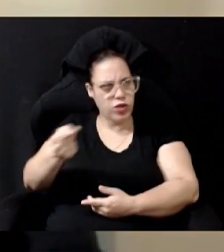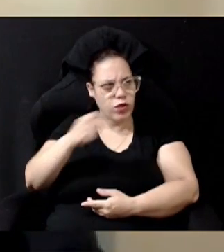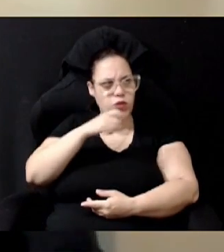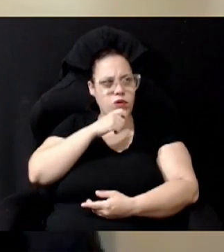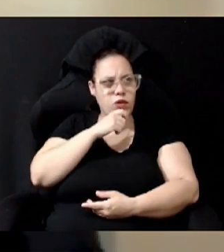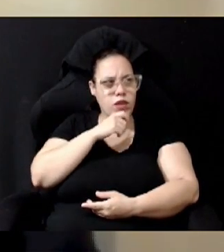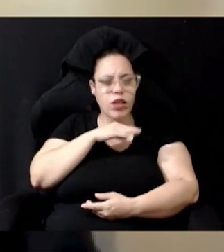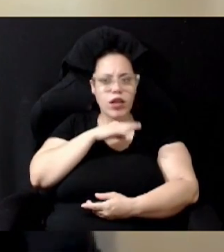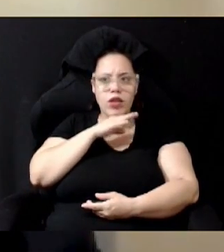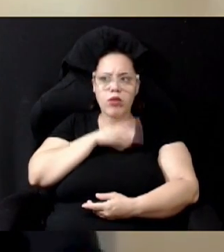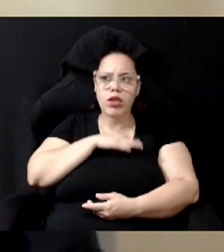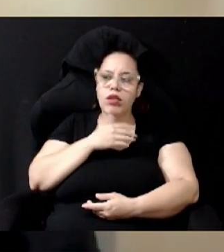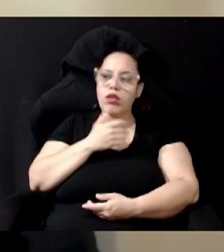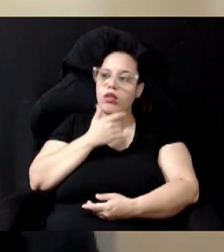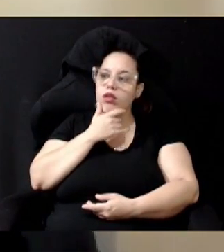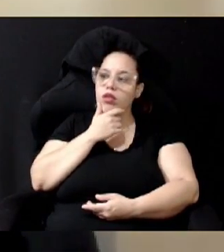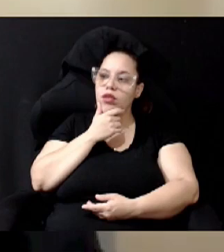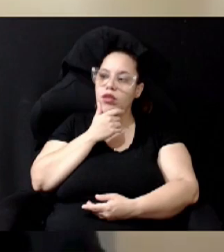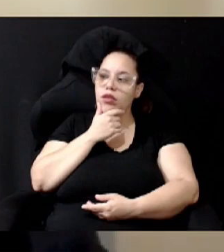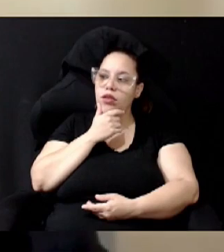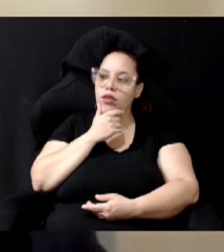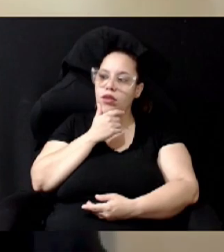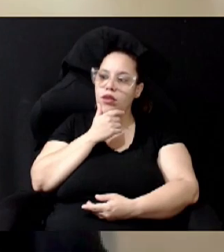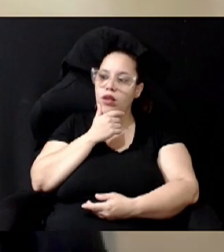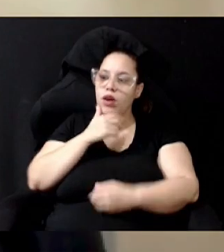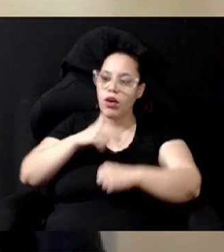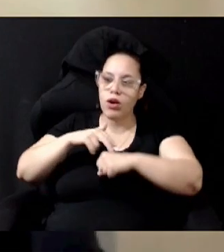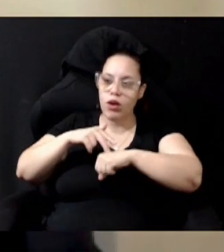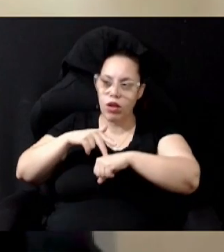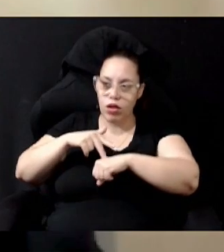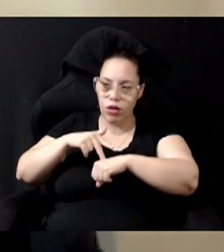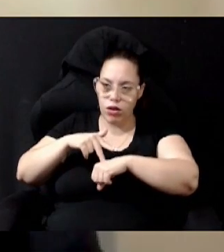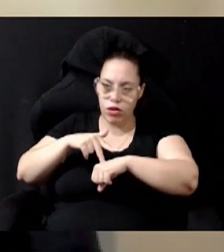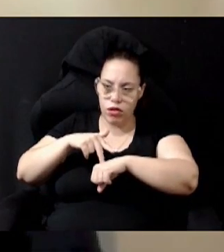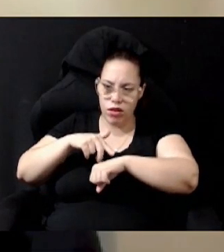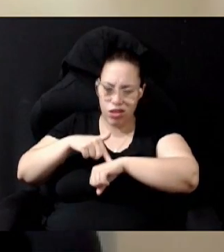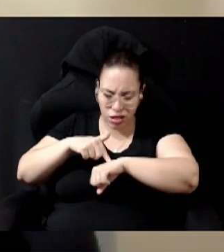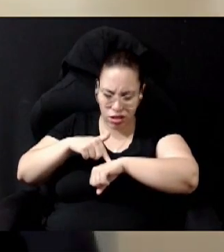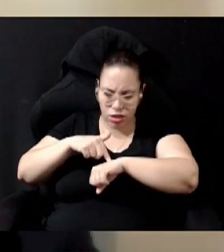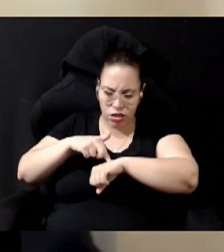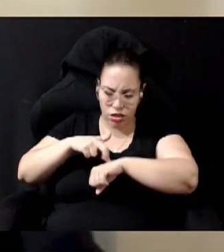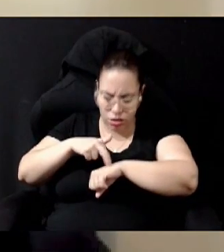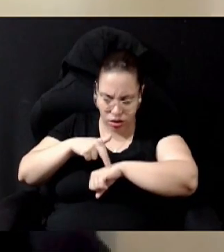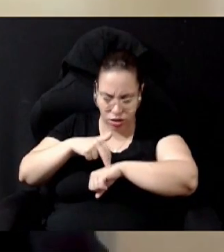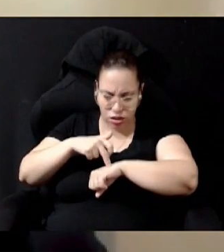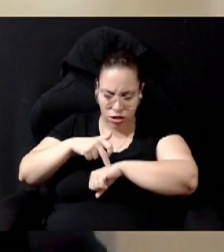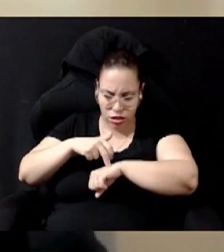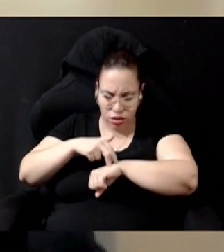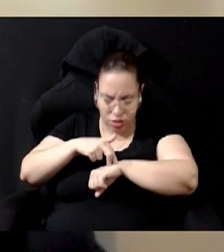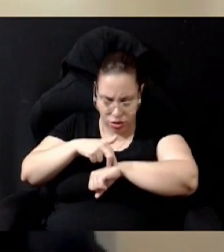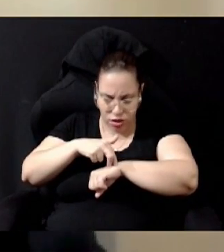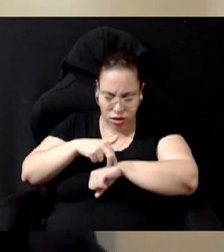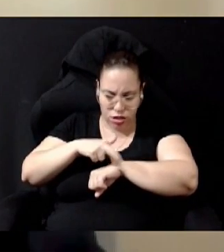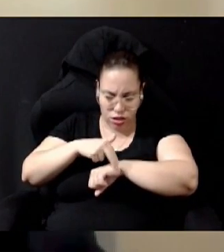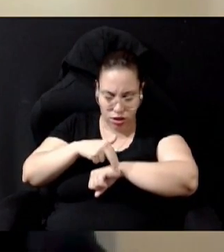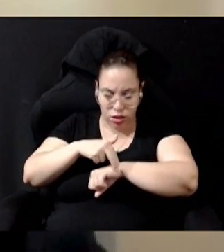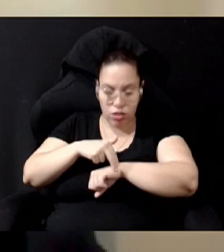a lentificação do caminhar e uma postura do corpo fletida. Esses